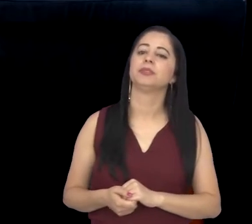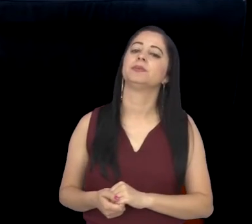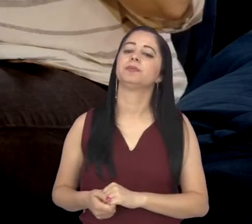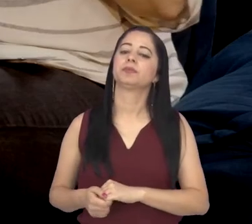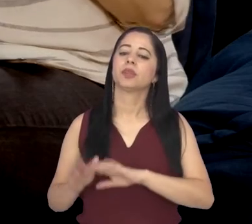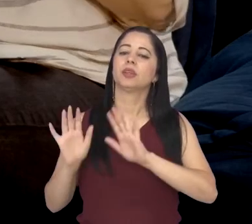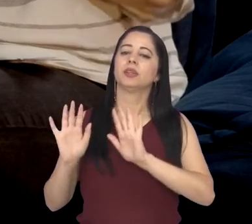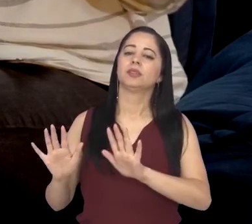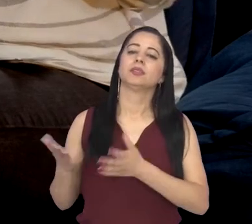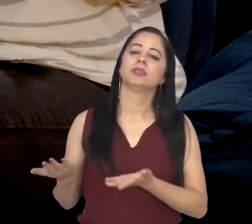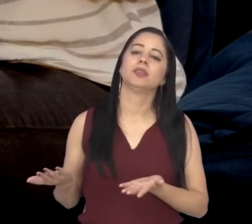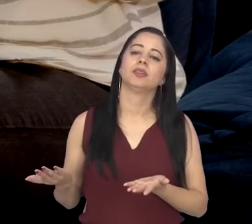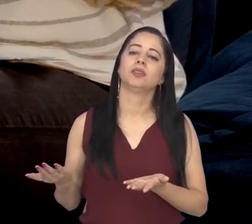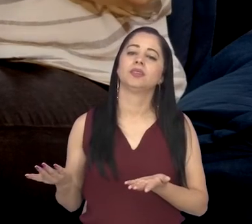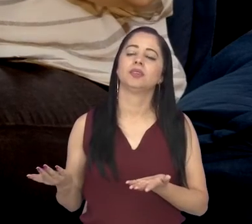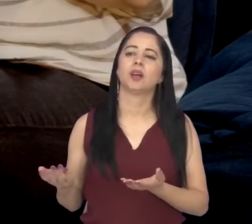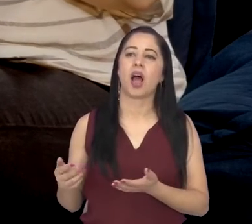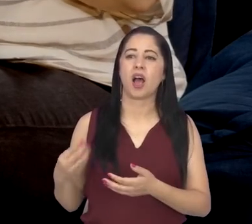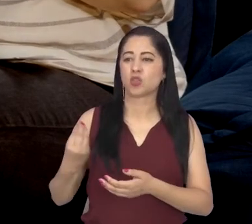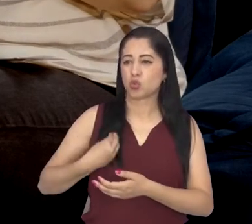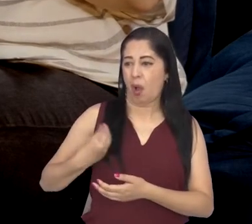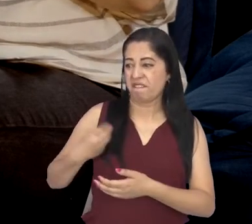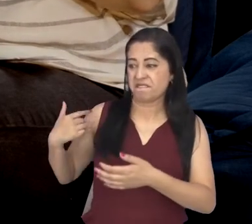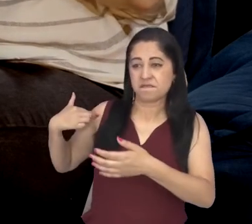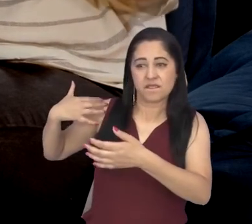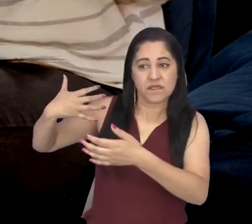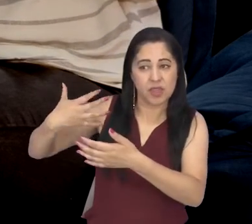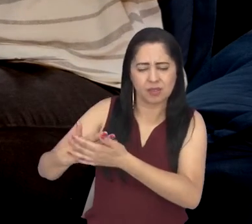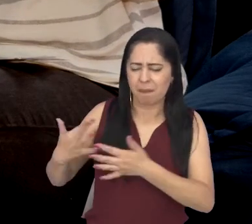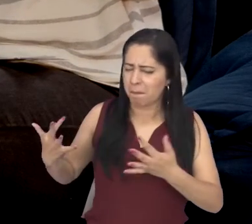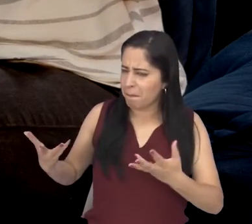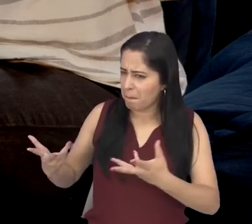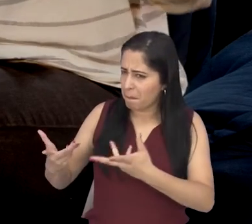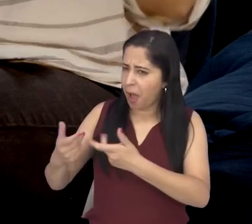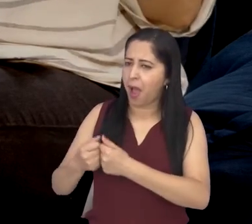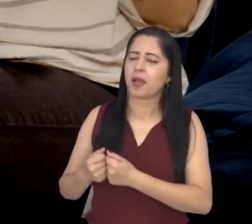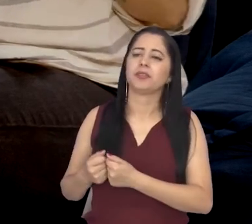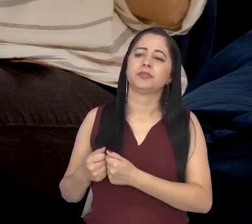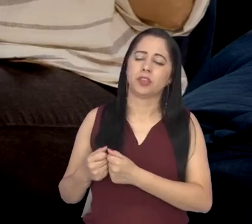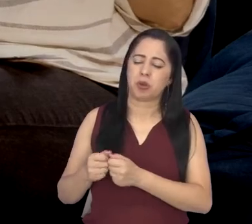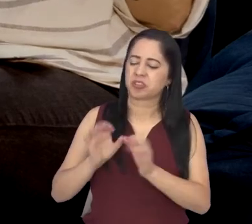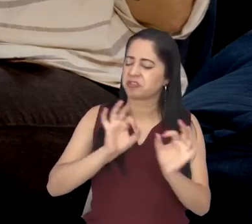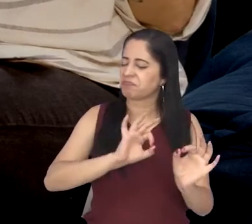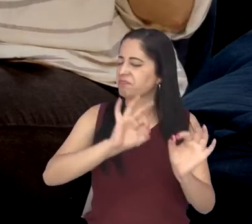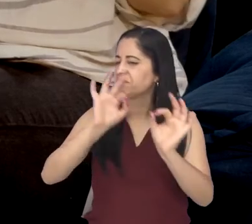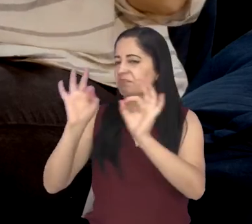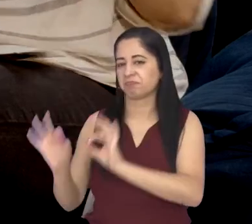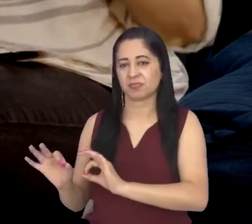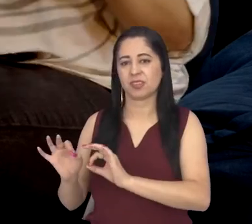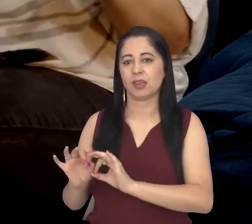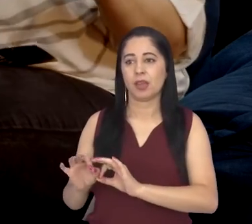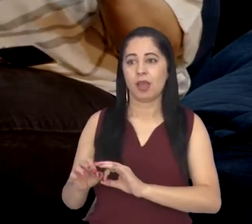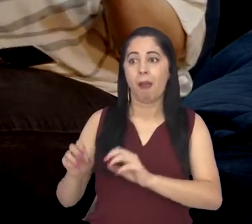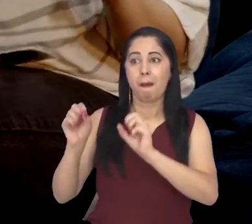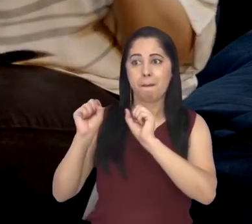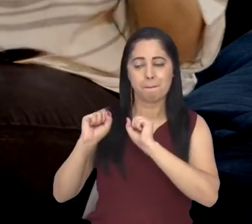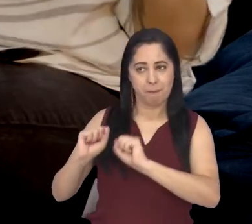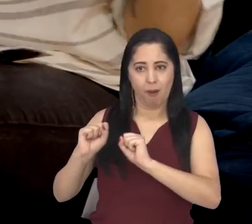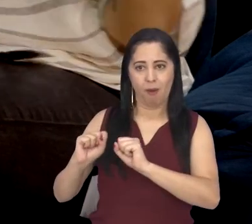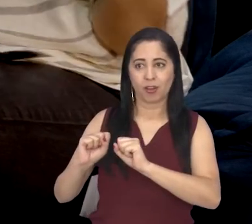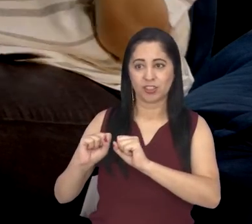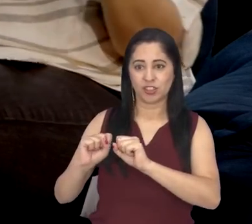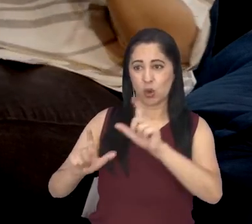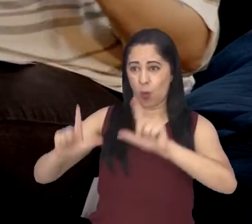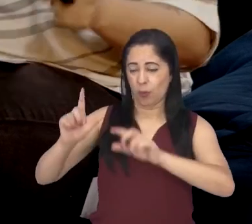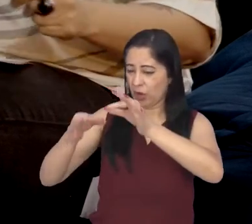falando sua trajetória é incrível, né? A gente poderia ficar mais uns 5... O pessoal ia me matar, mas uns 5 blocos a mais eu